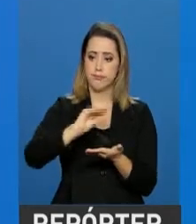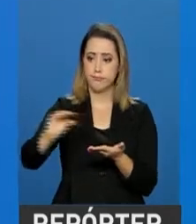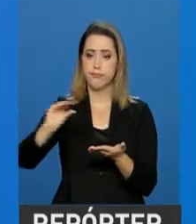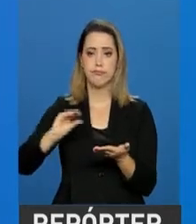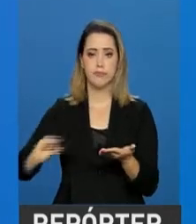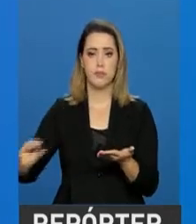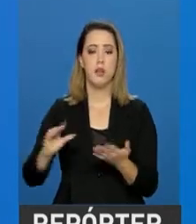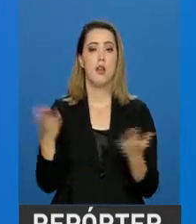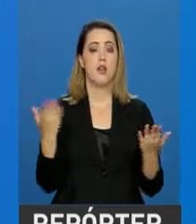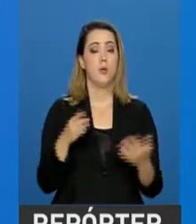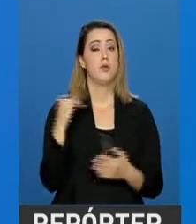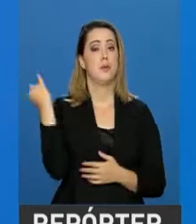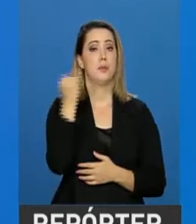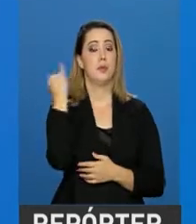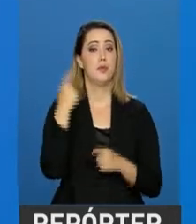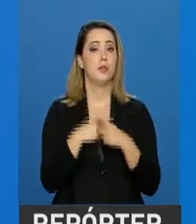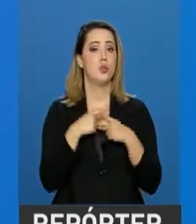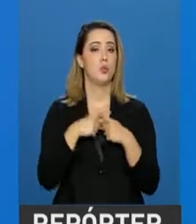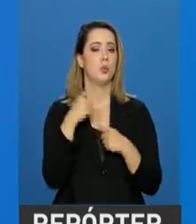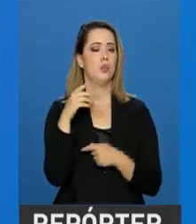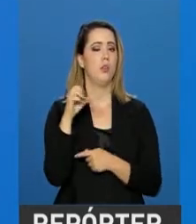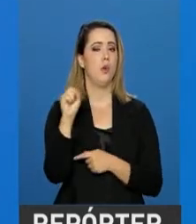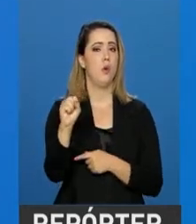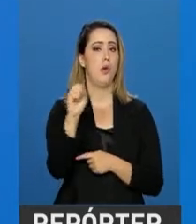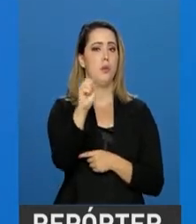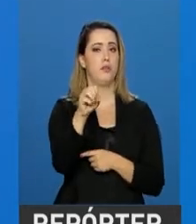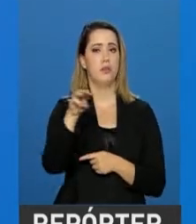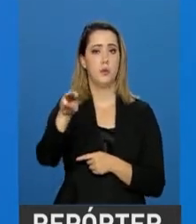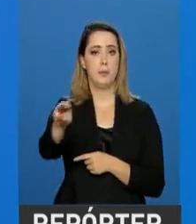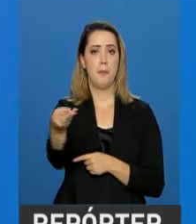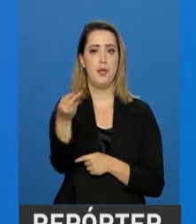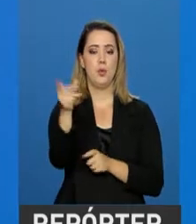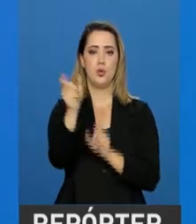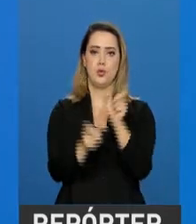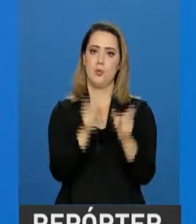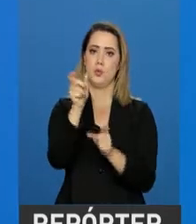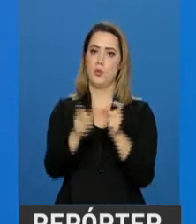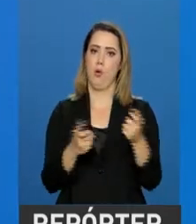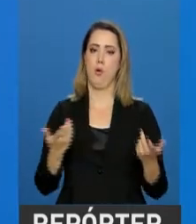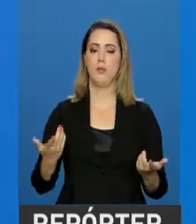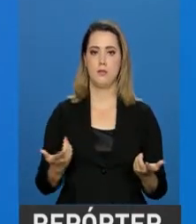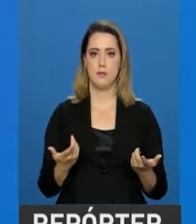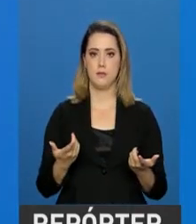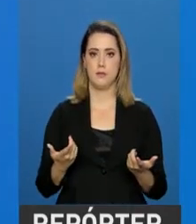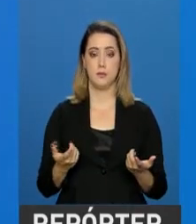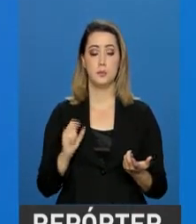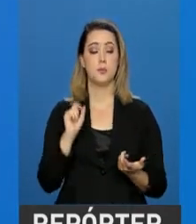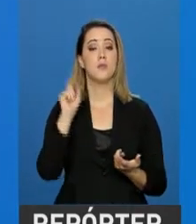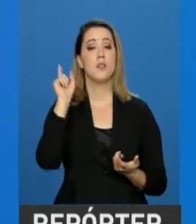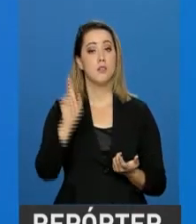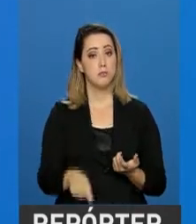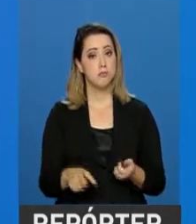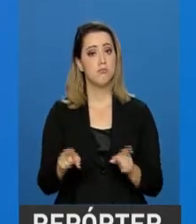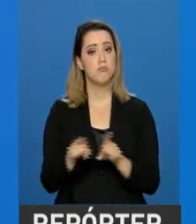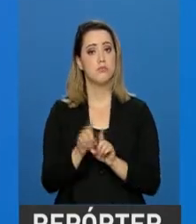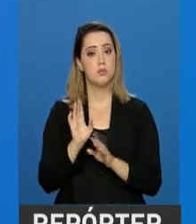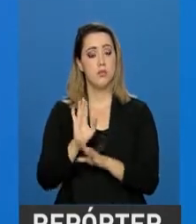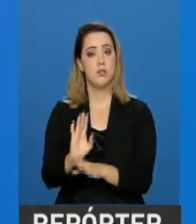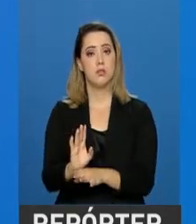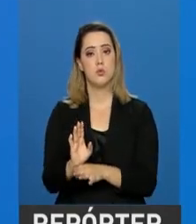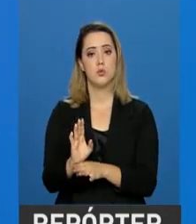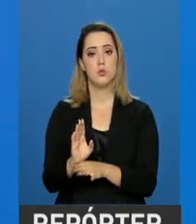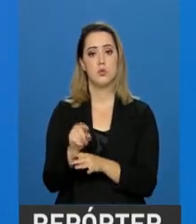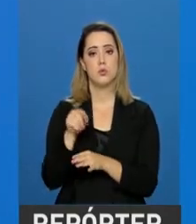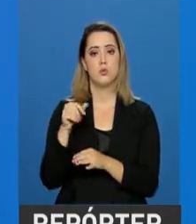cerca de 80 mil e 88 milhões de trabalhadores o presidente temer que serão beneficiados